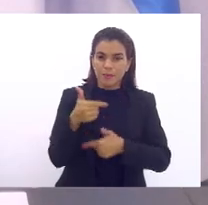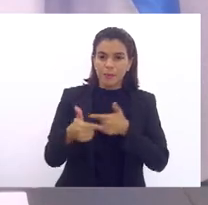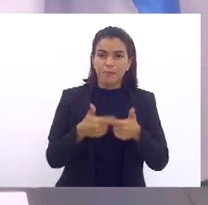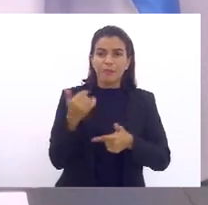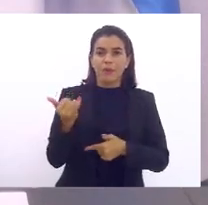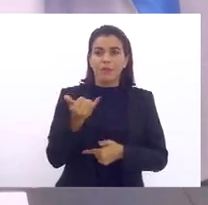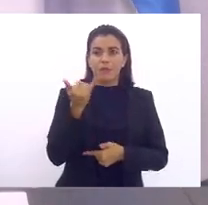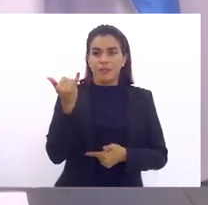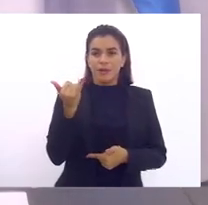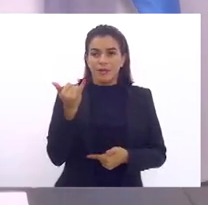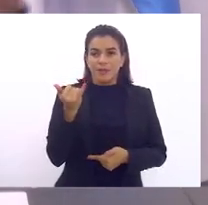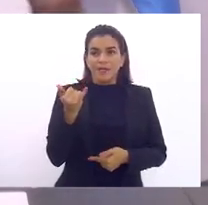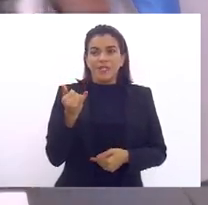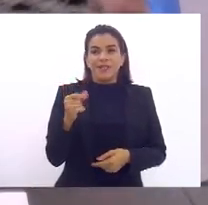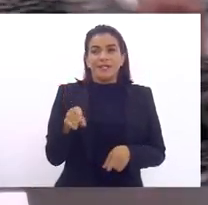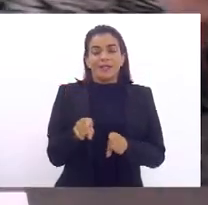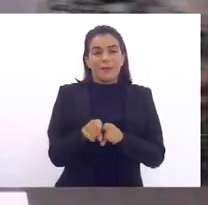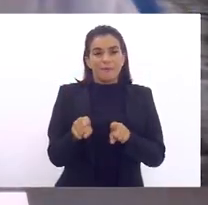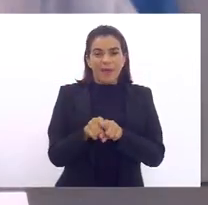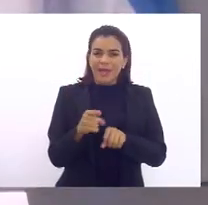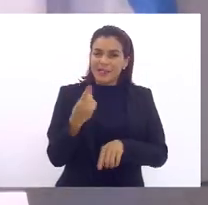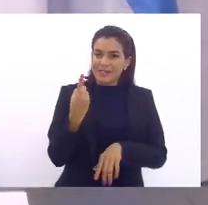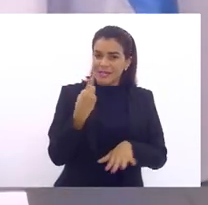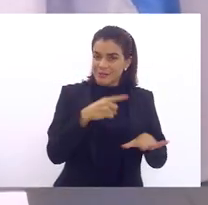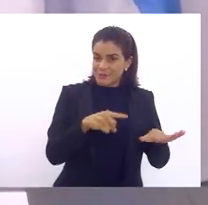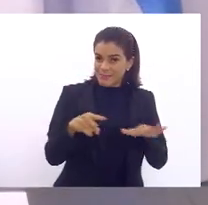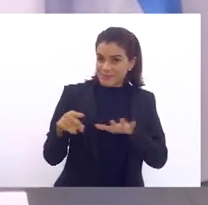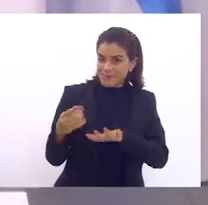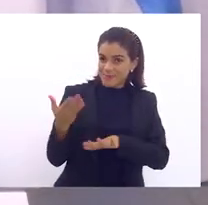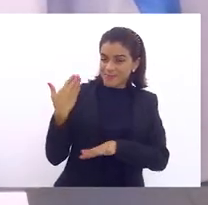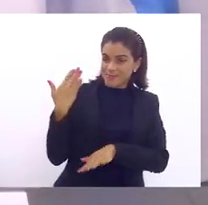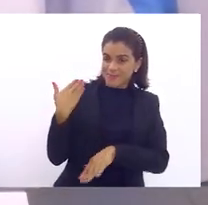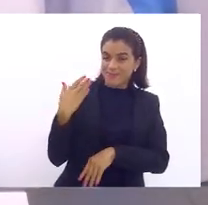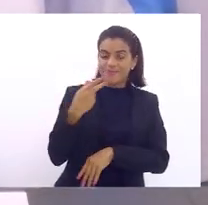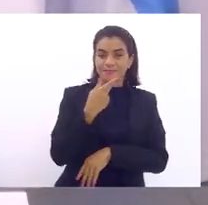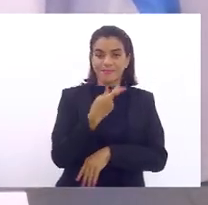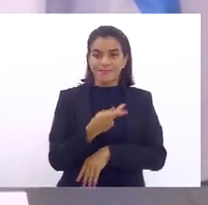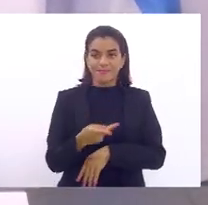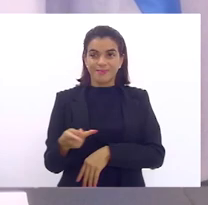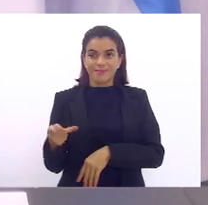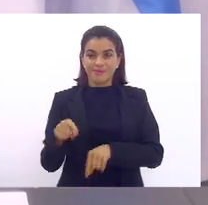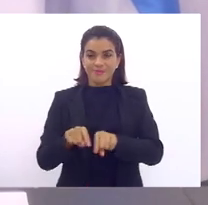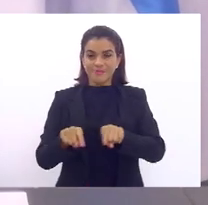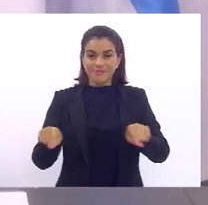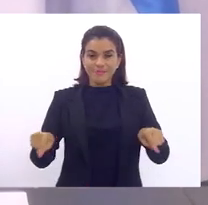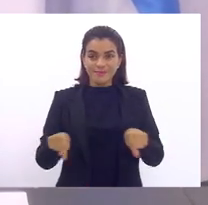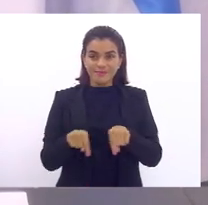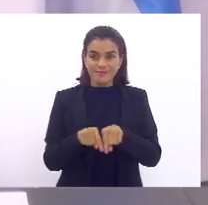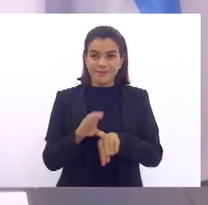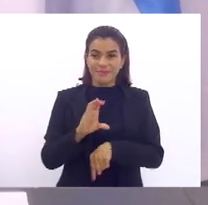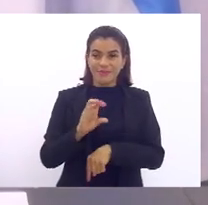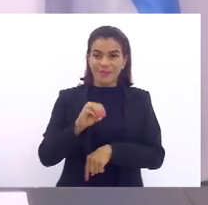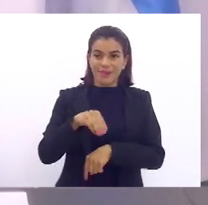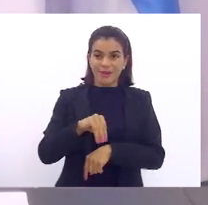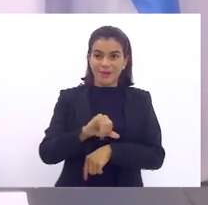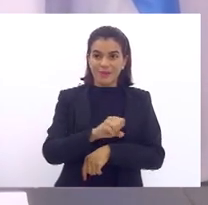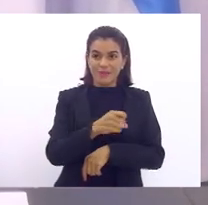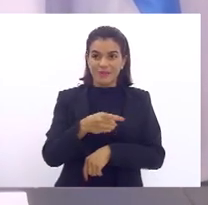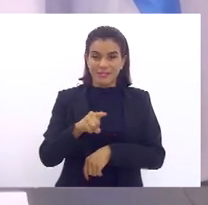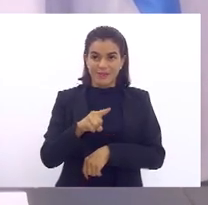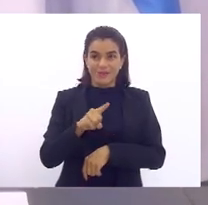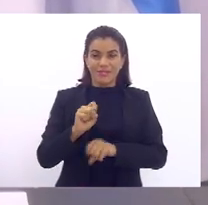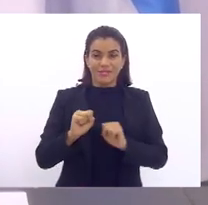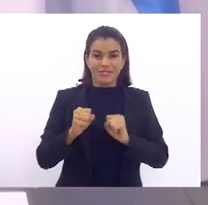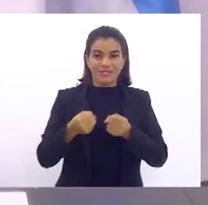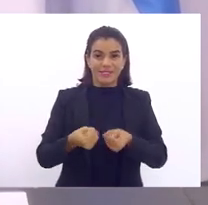que teve na última semana né aqui visitando a sala da comissão de defesa dos direitos da mulher e a